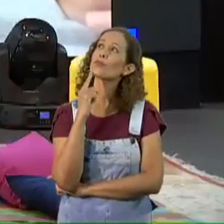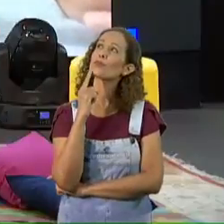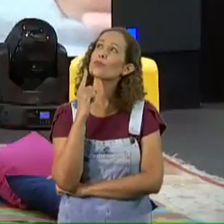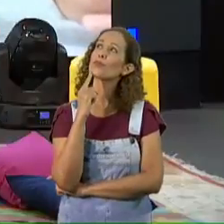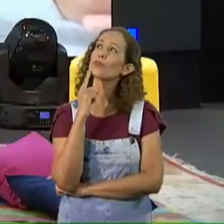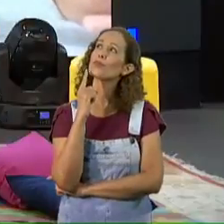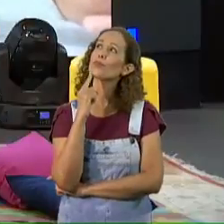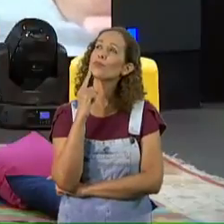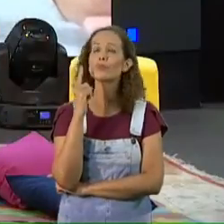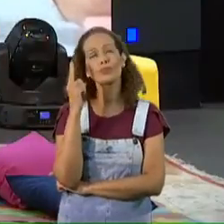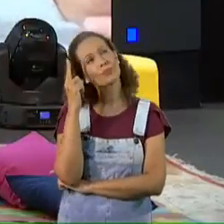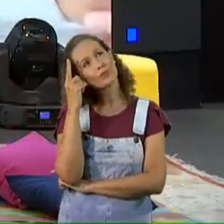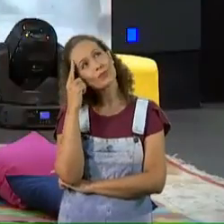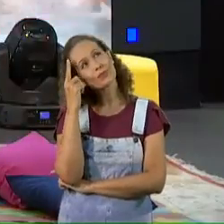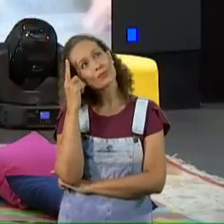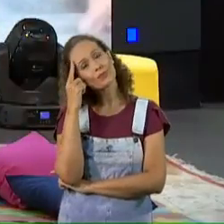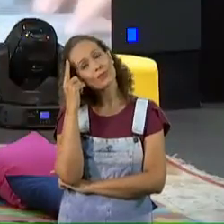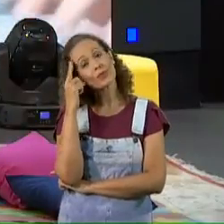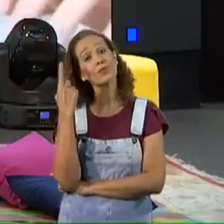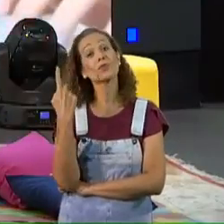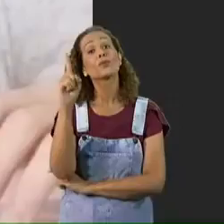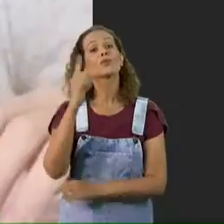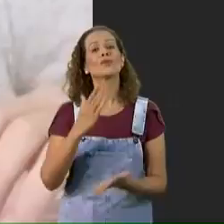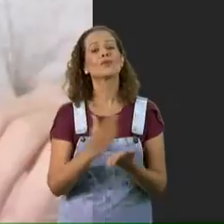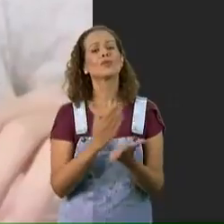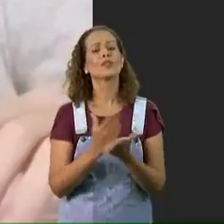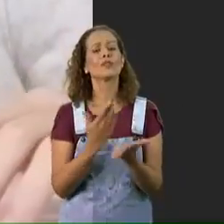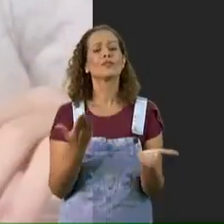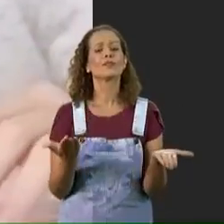pensando. Qual que é o último livro da Bíblia?